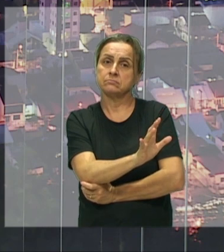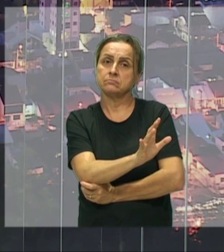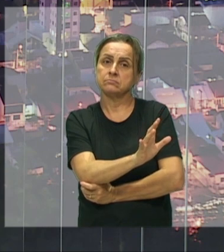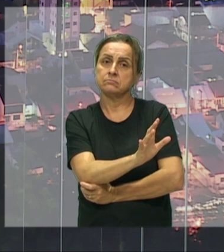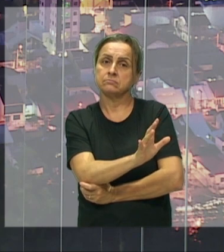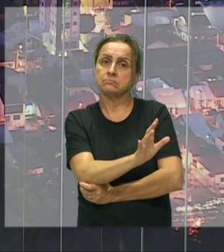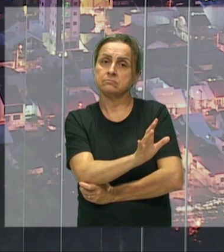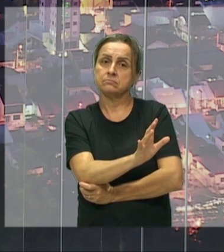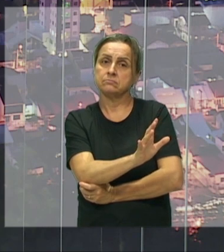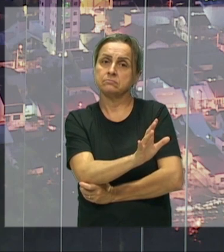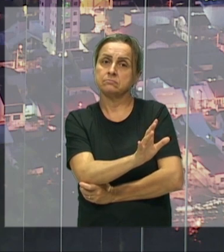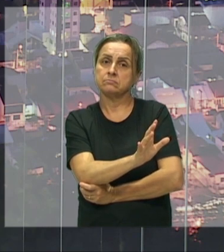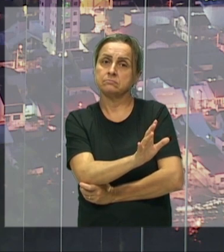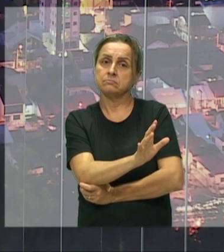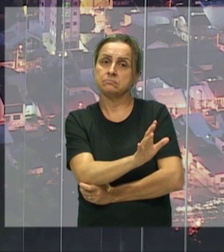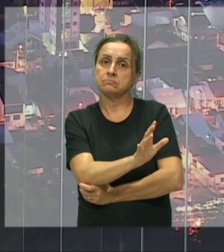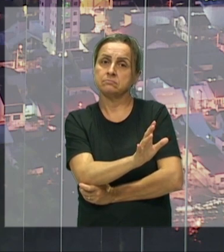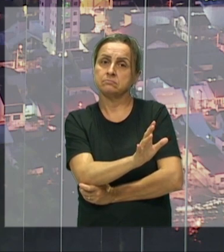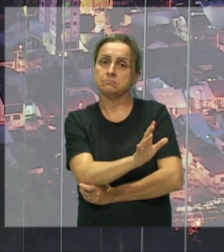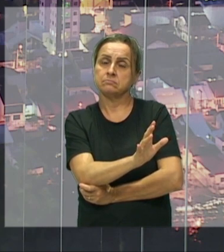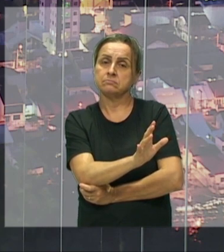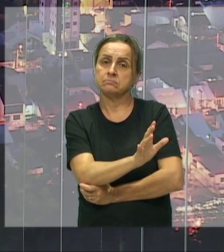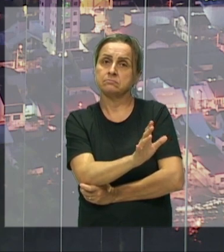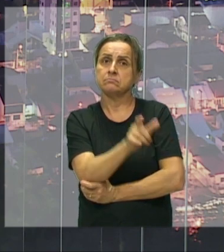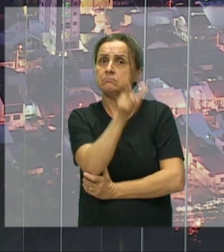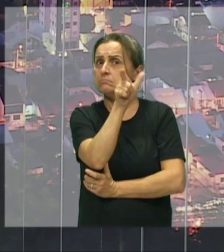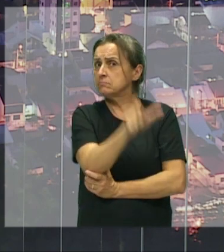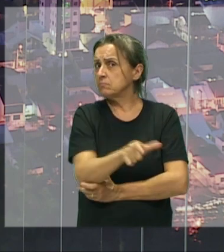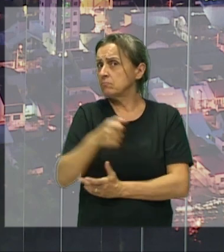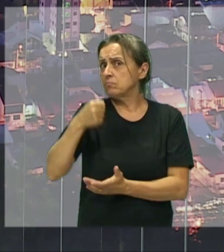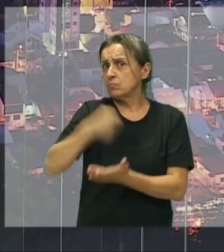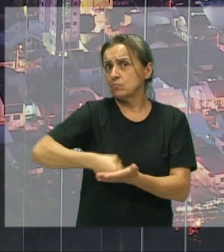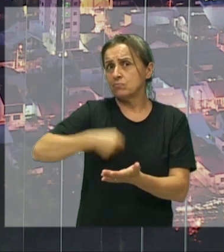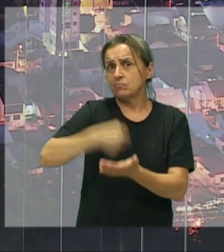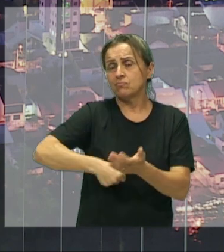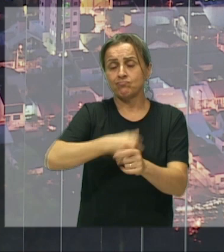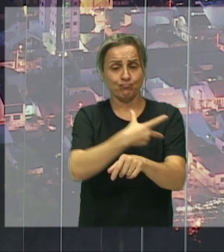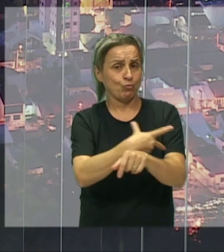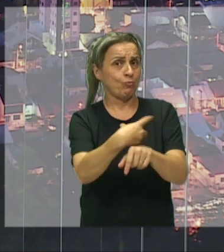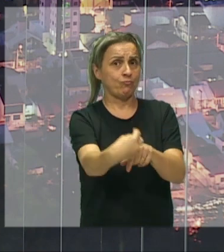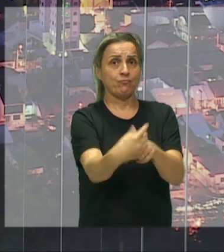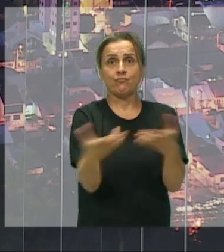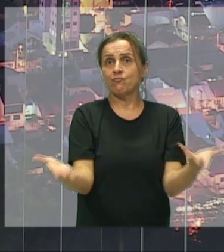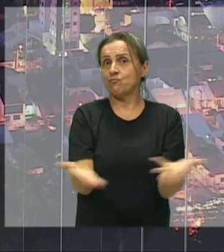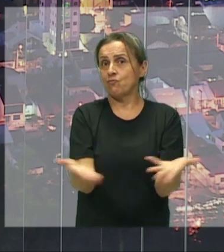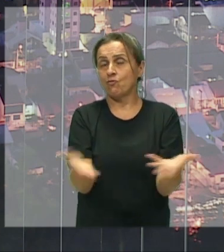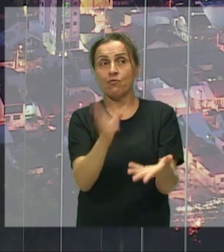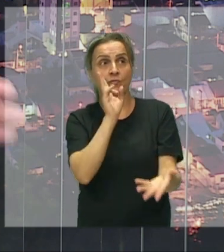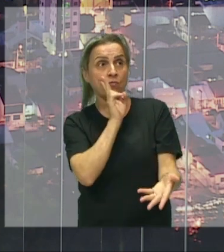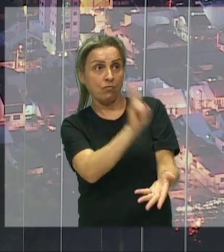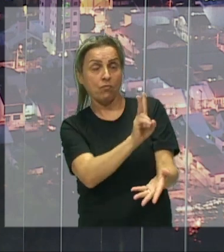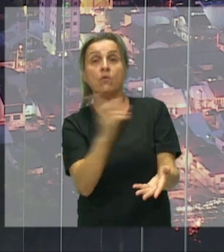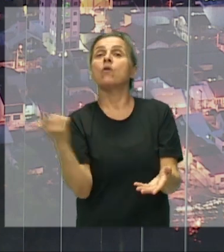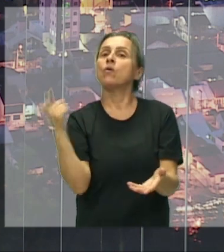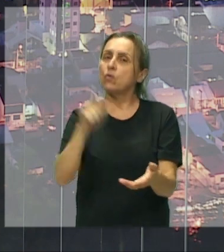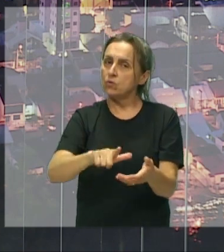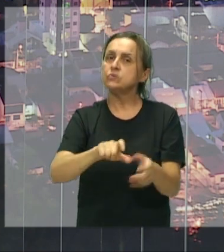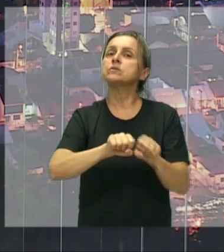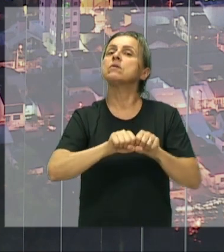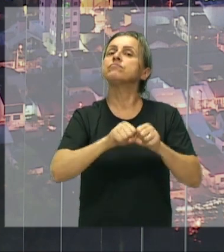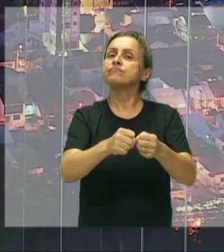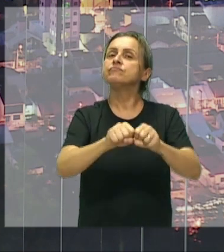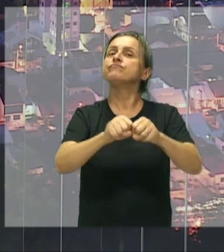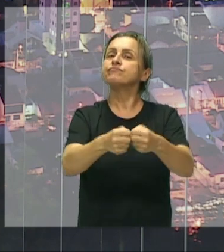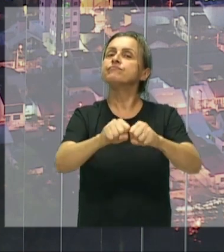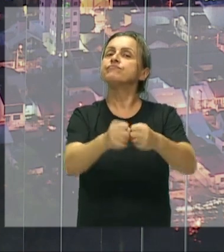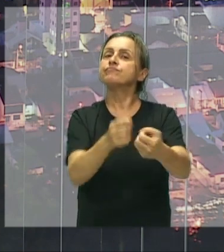mas ele era hoje eu vejo que ele era um lutador, ele era um vencedor, né? Porque ele conseguiu quebrar isso tudo e disse assim, não,